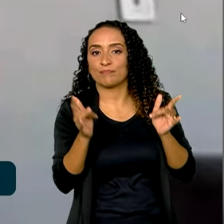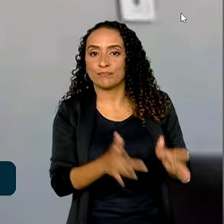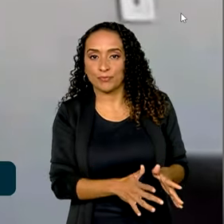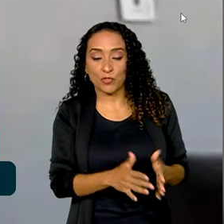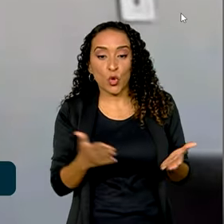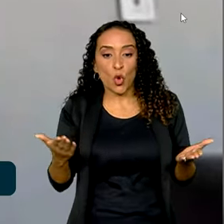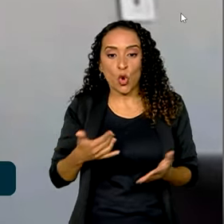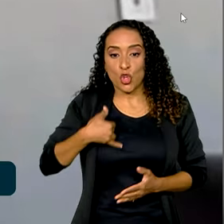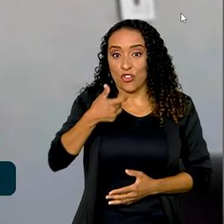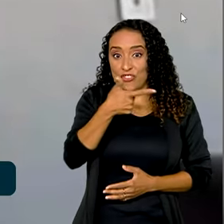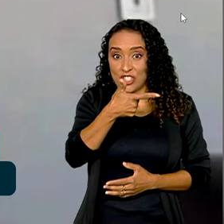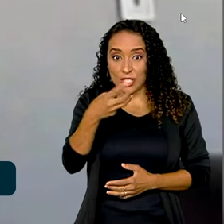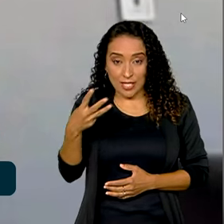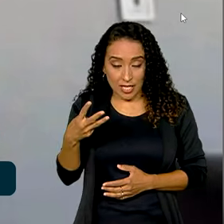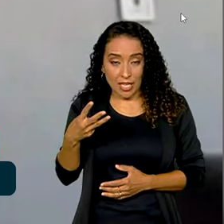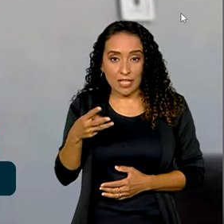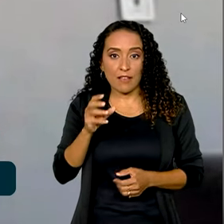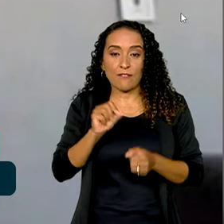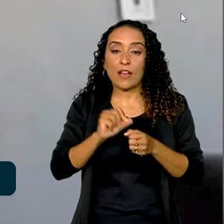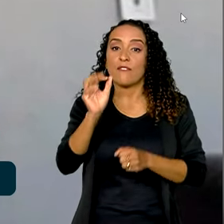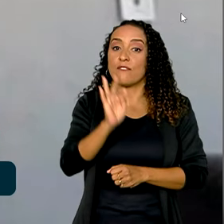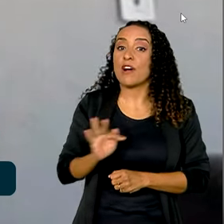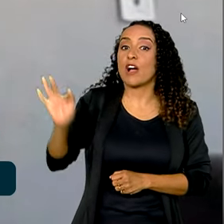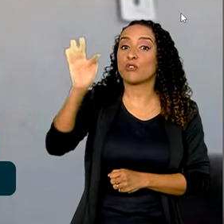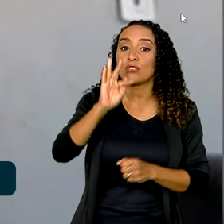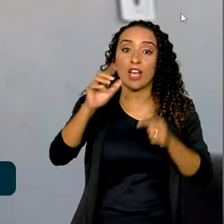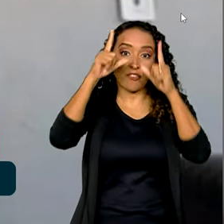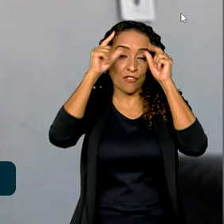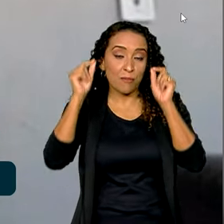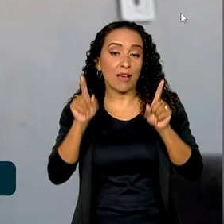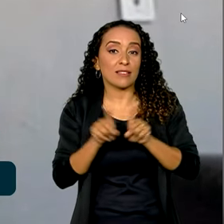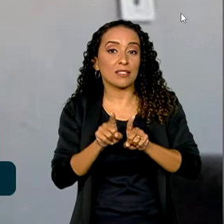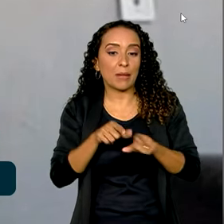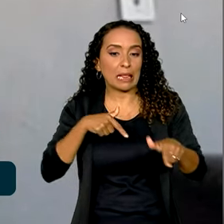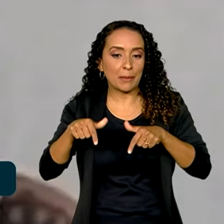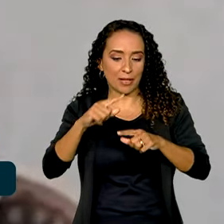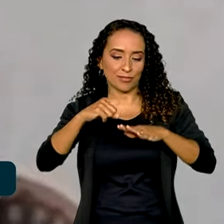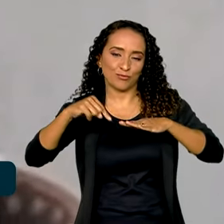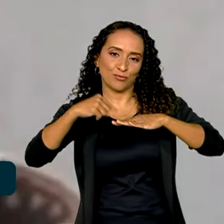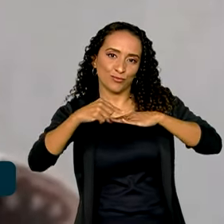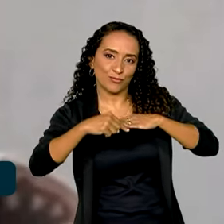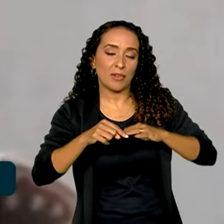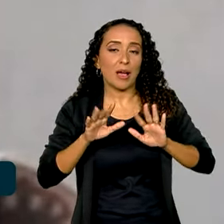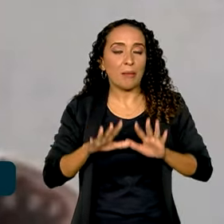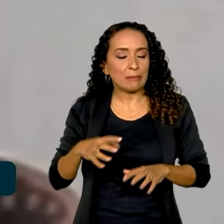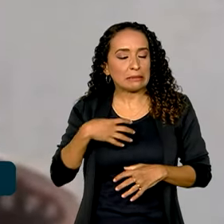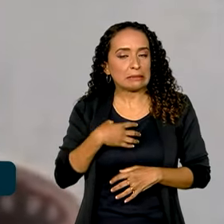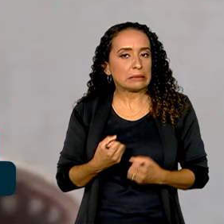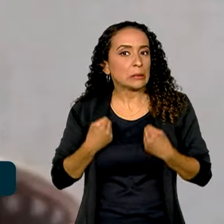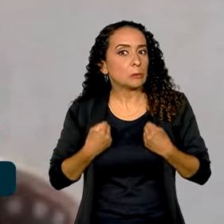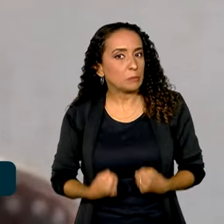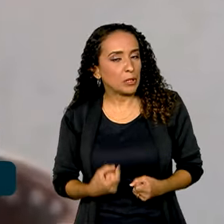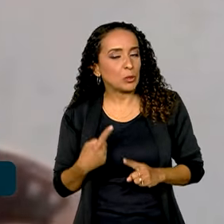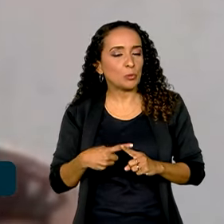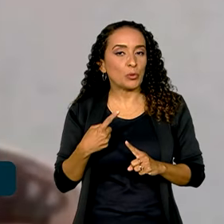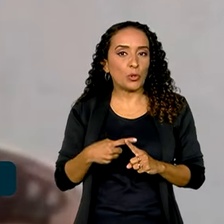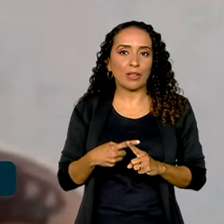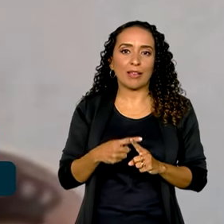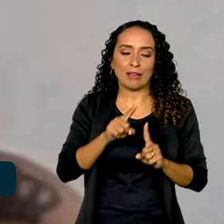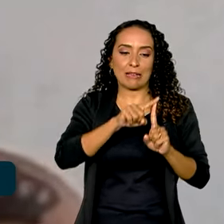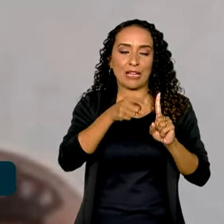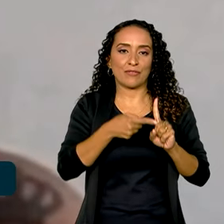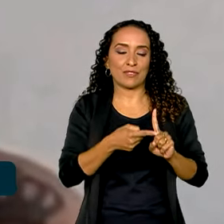hoje aos 23 ela faz faculdade de enfermagem e trabalha como manicure mas sente o peso de ter uma